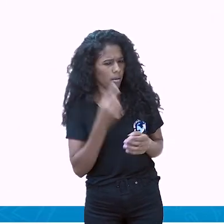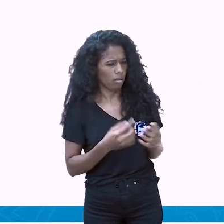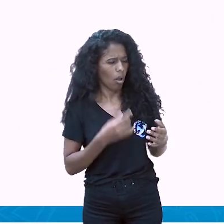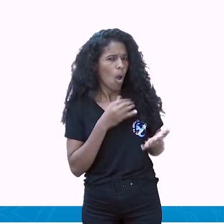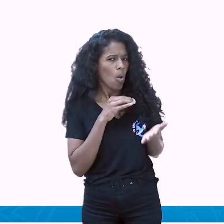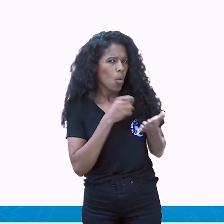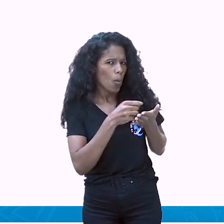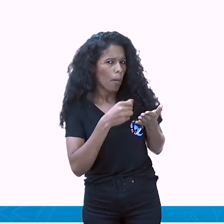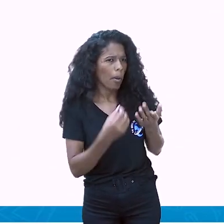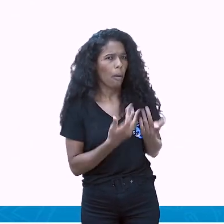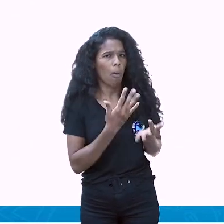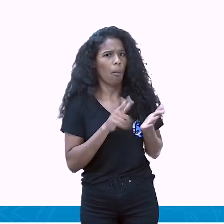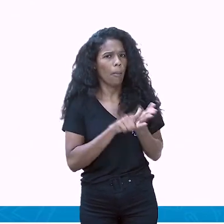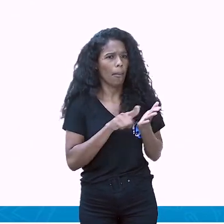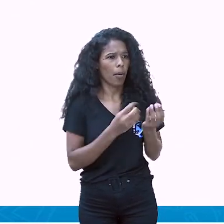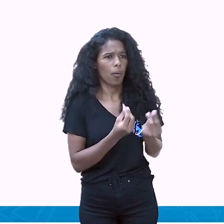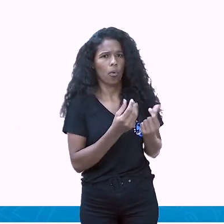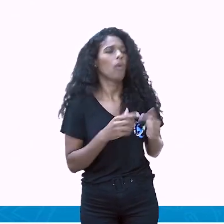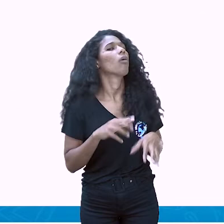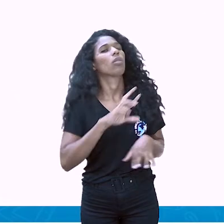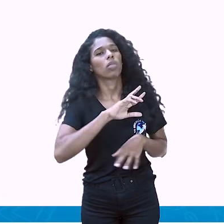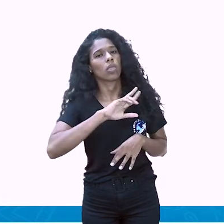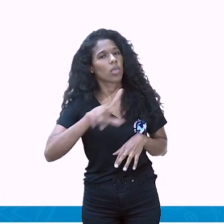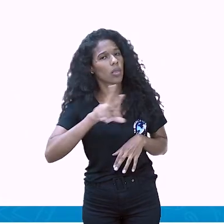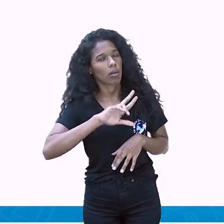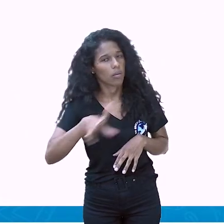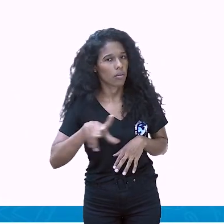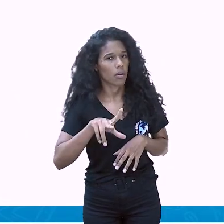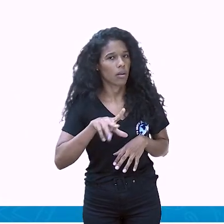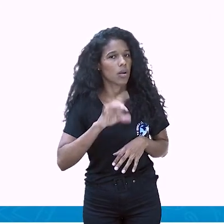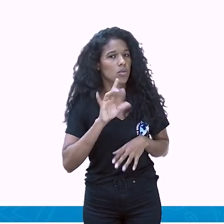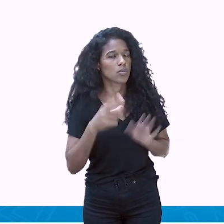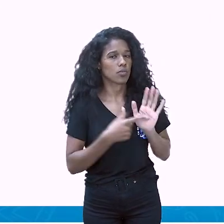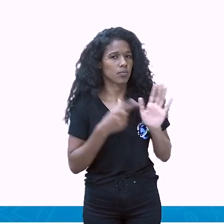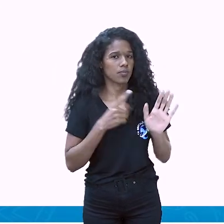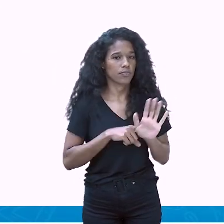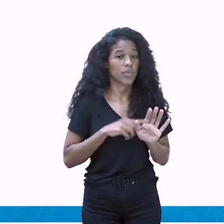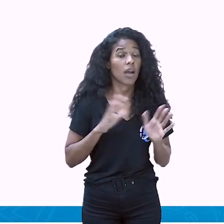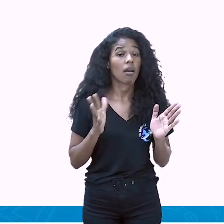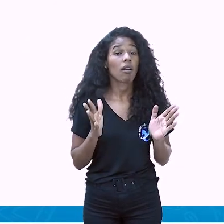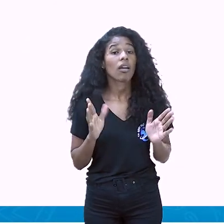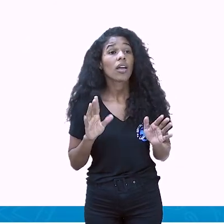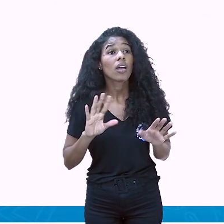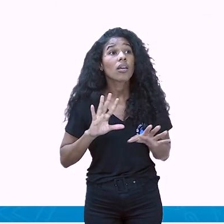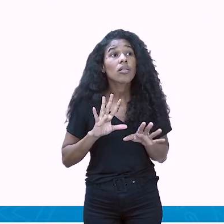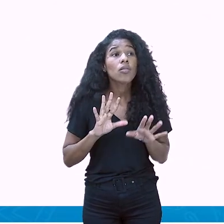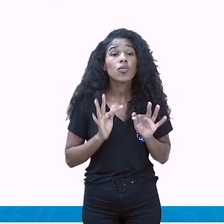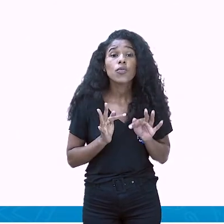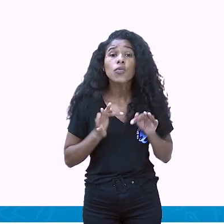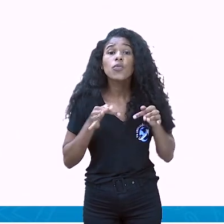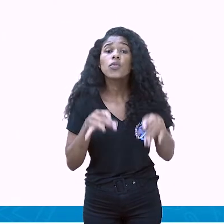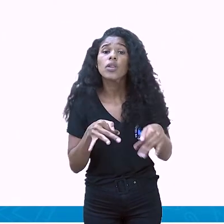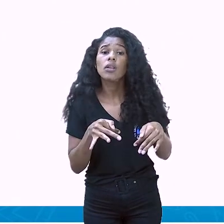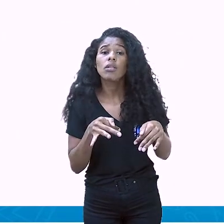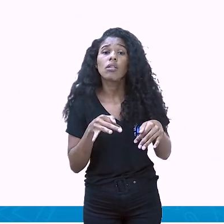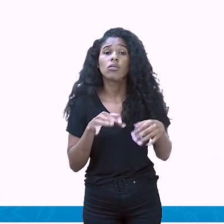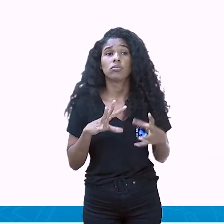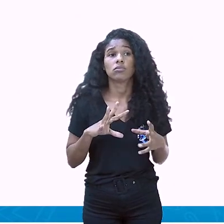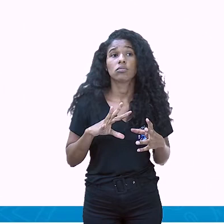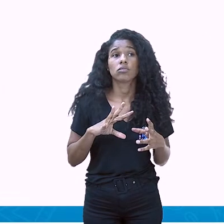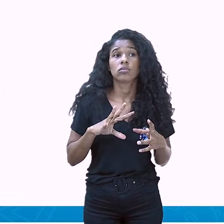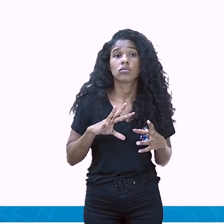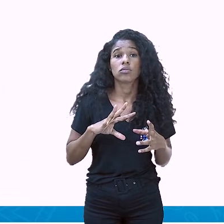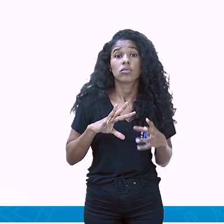E o desfecho? Será que terminou bem para Pitu e para Marina? E aí? Vamos lá, ó. Quando